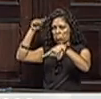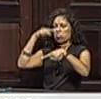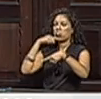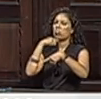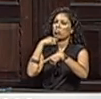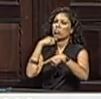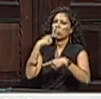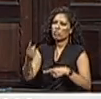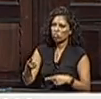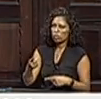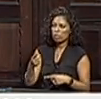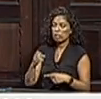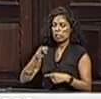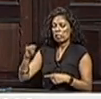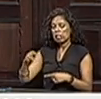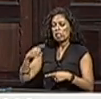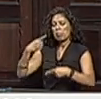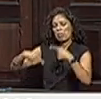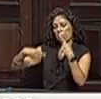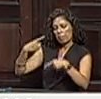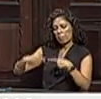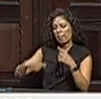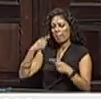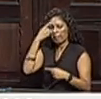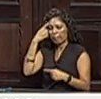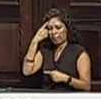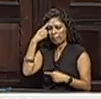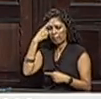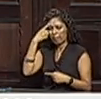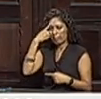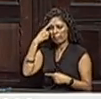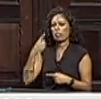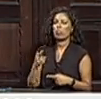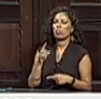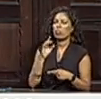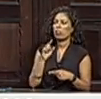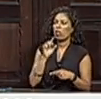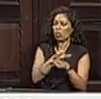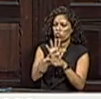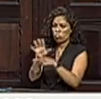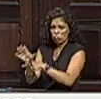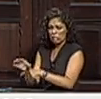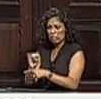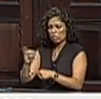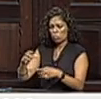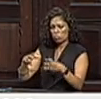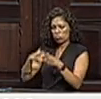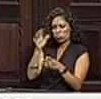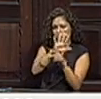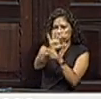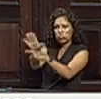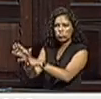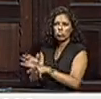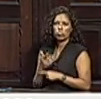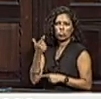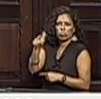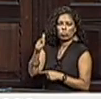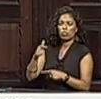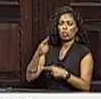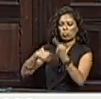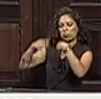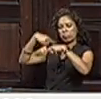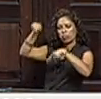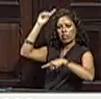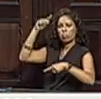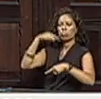discutir as isenções fiscais. Todos precisam contribuir para a solução, e não só o trabalhador.